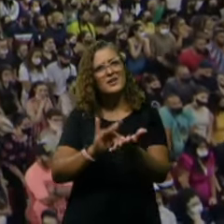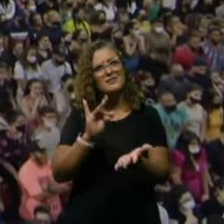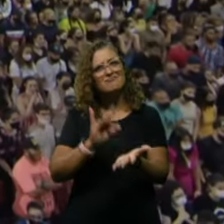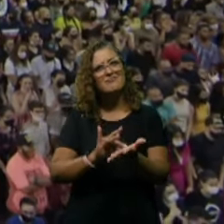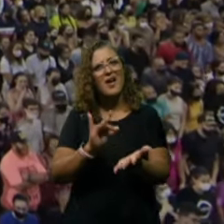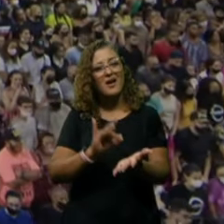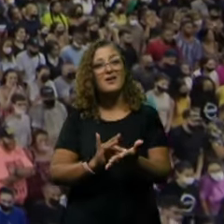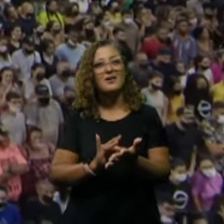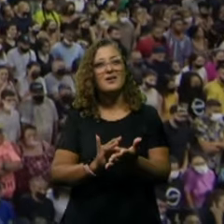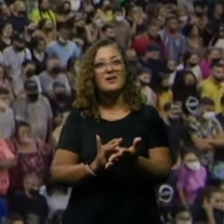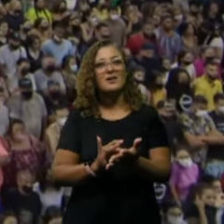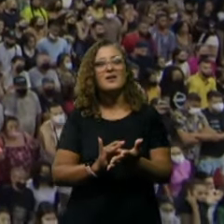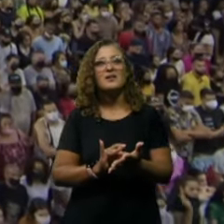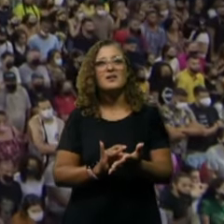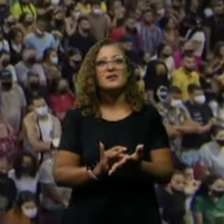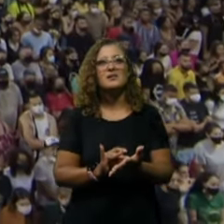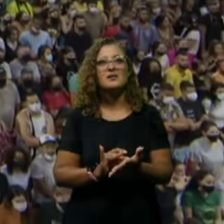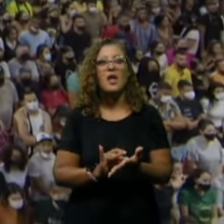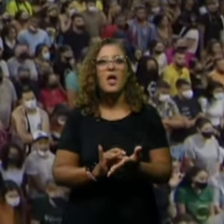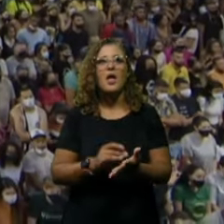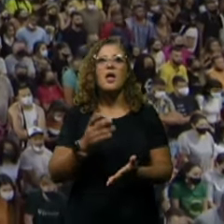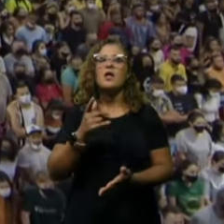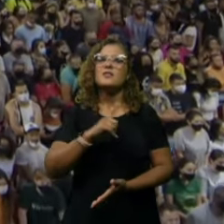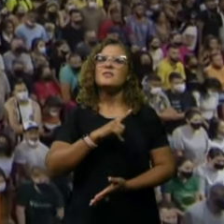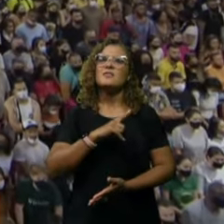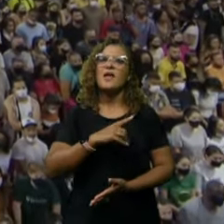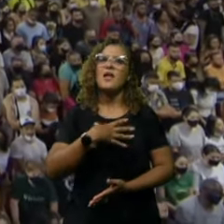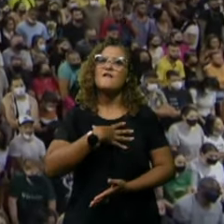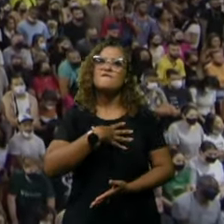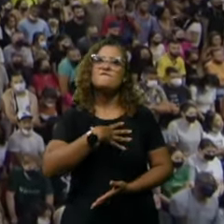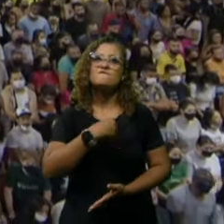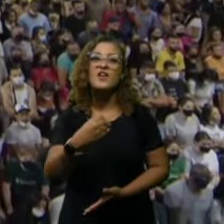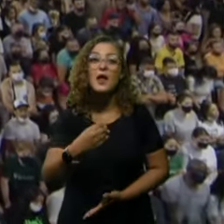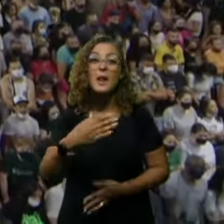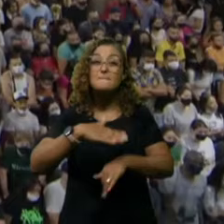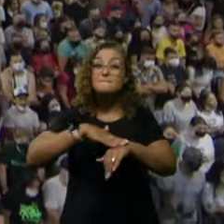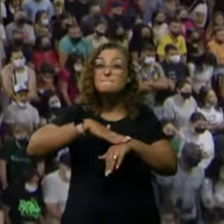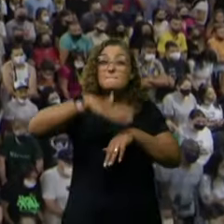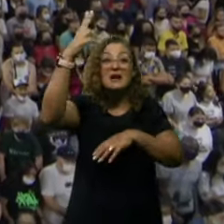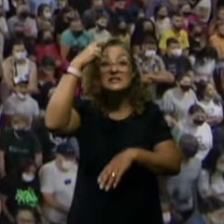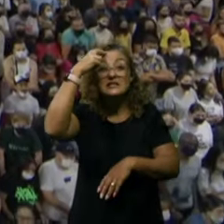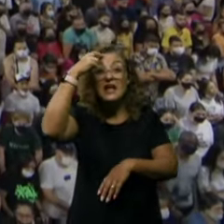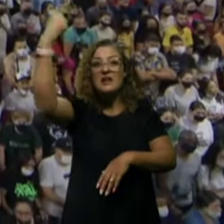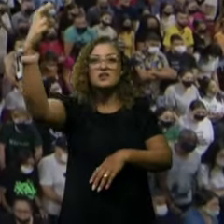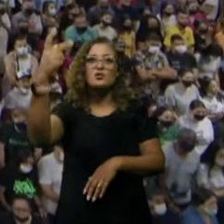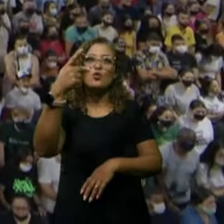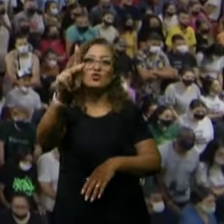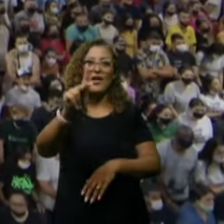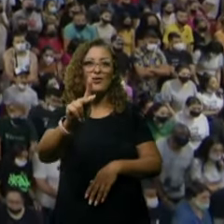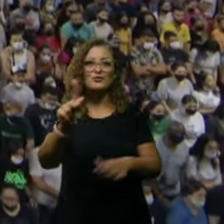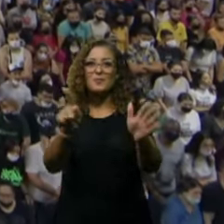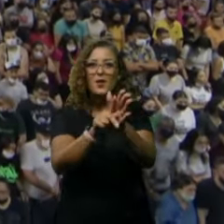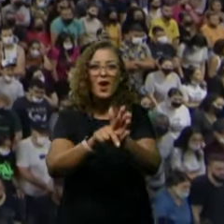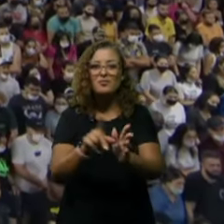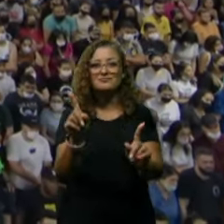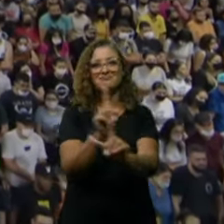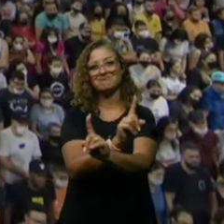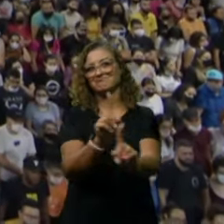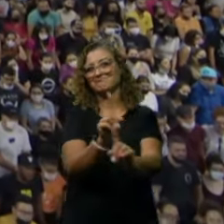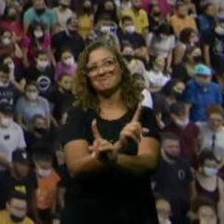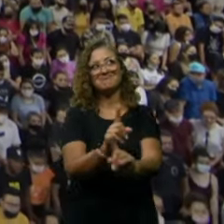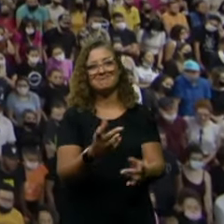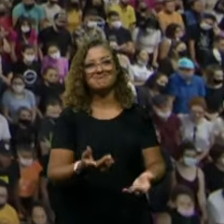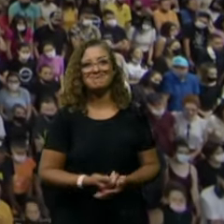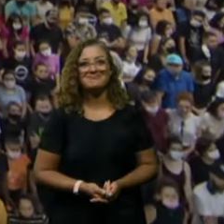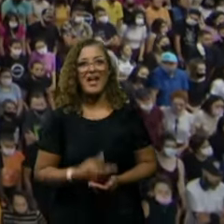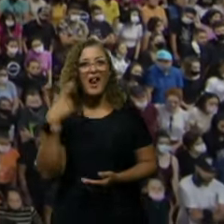considera que tem filhos de outras pessoas mais inteligentes que os seus filhos não dá um maluco